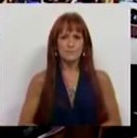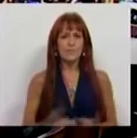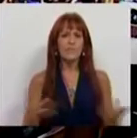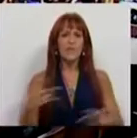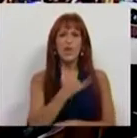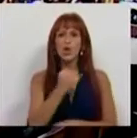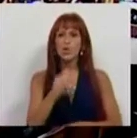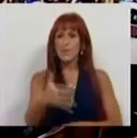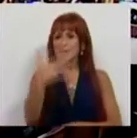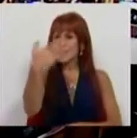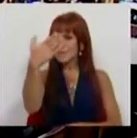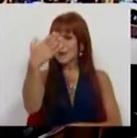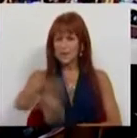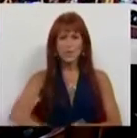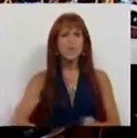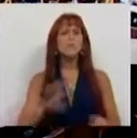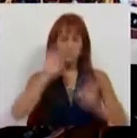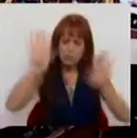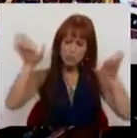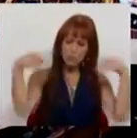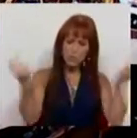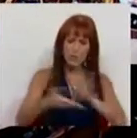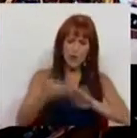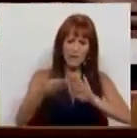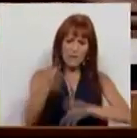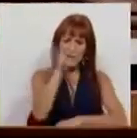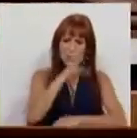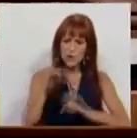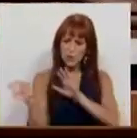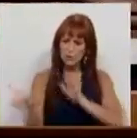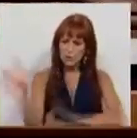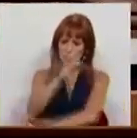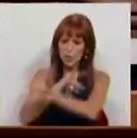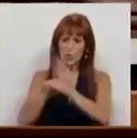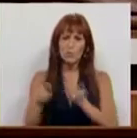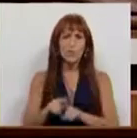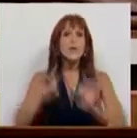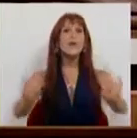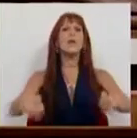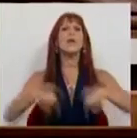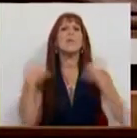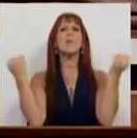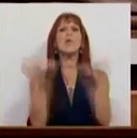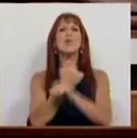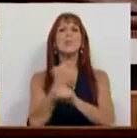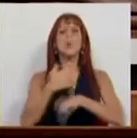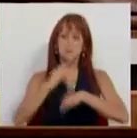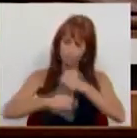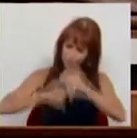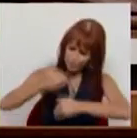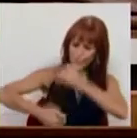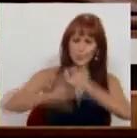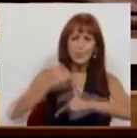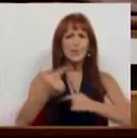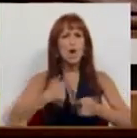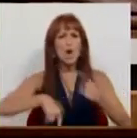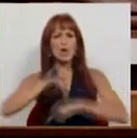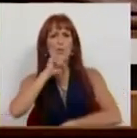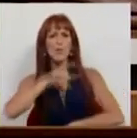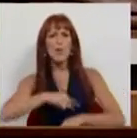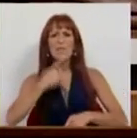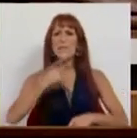Em 2017, será possível acelerar a execução de fundos comunitários. E depois do trabalho que tem vindo a ser feito, nós